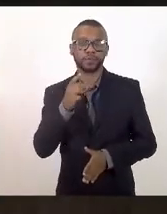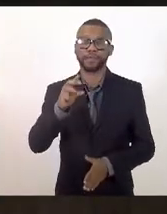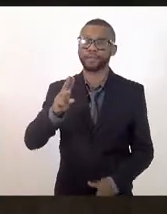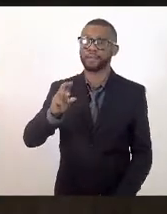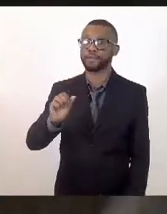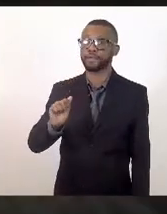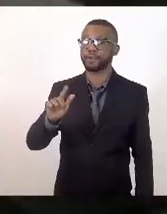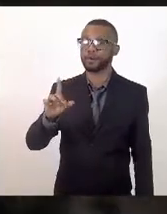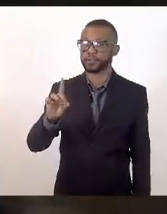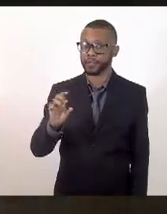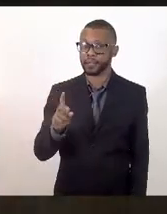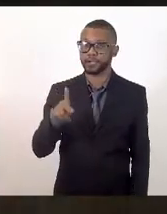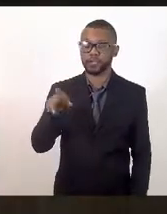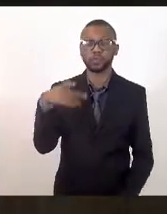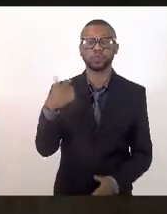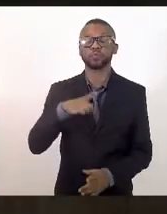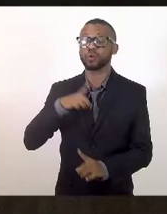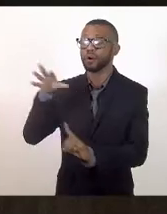eu